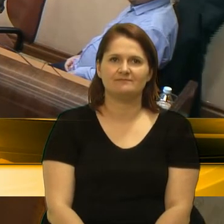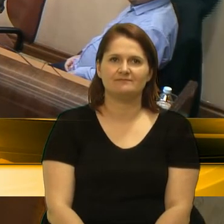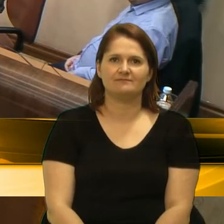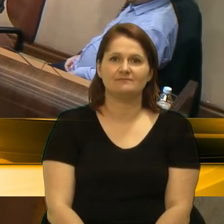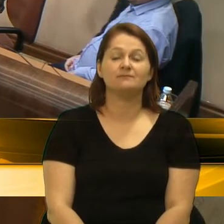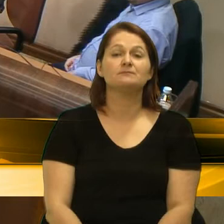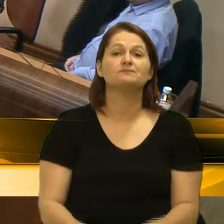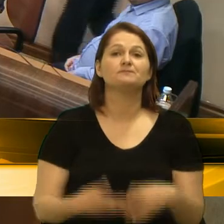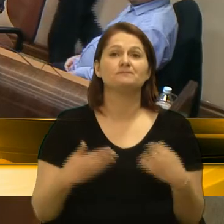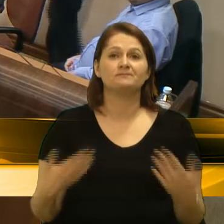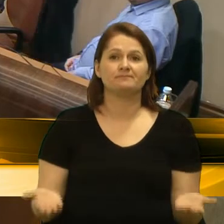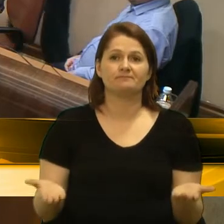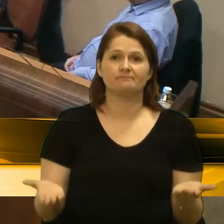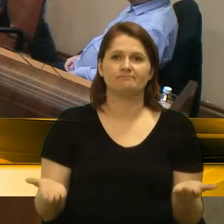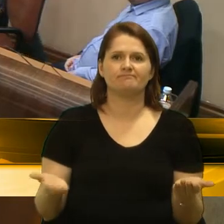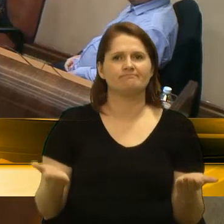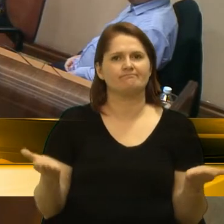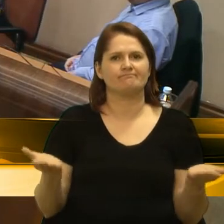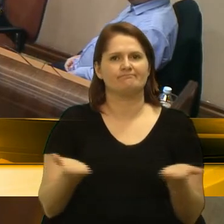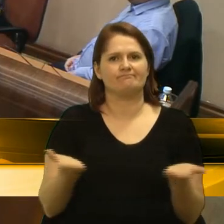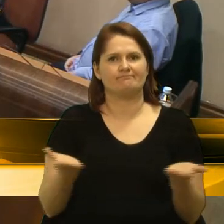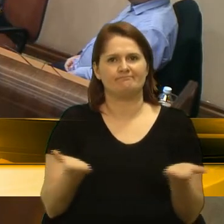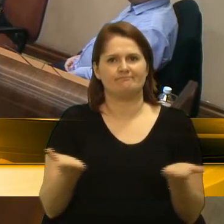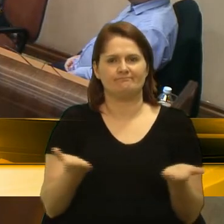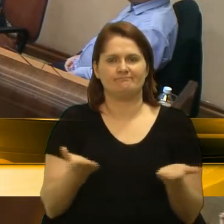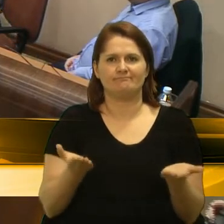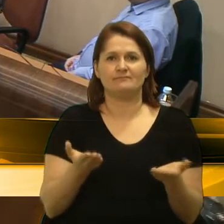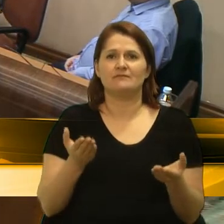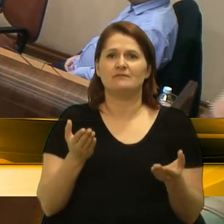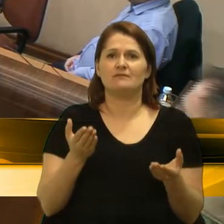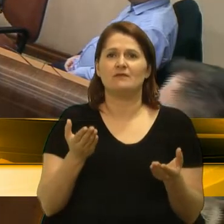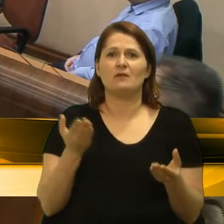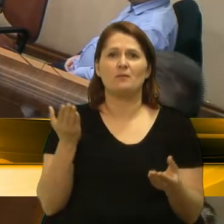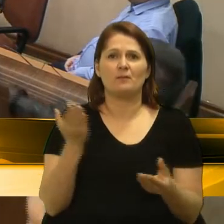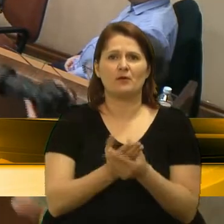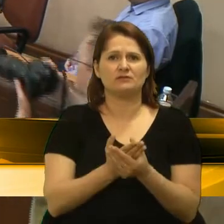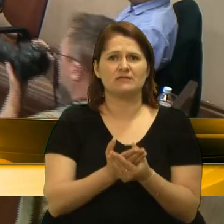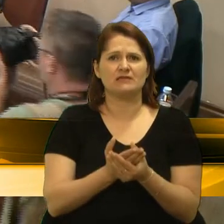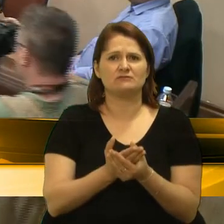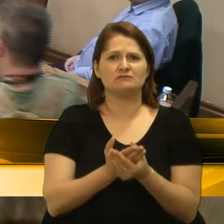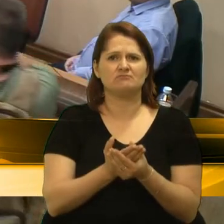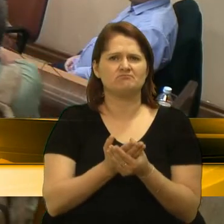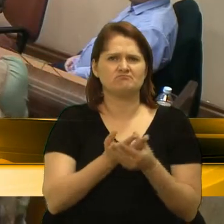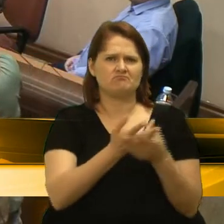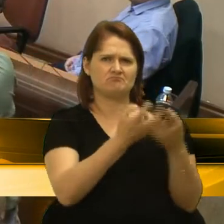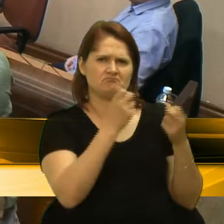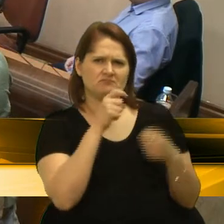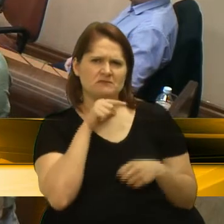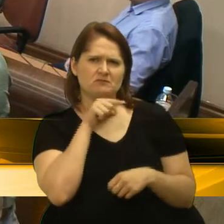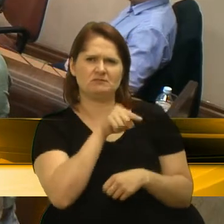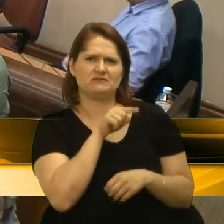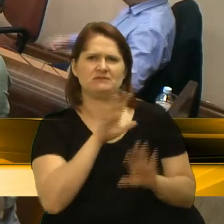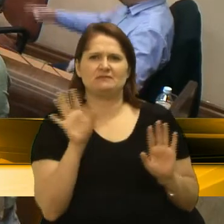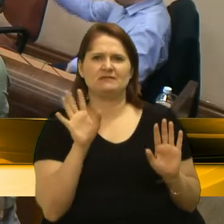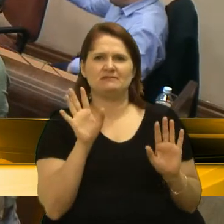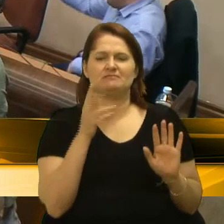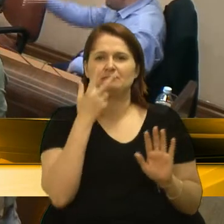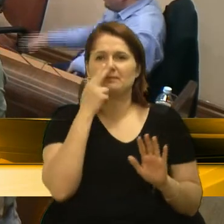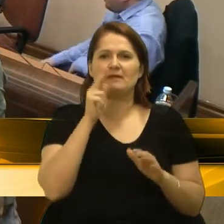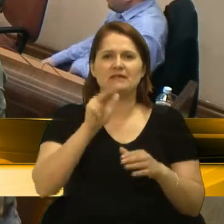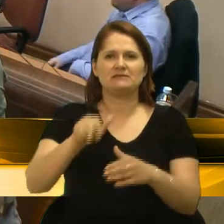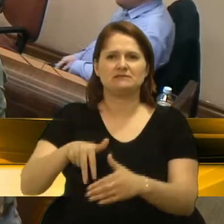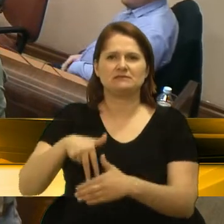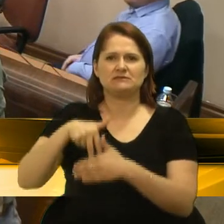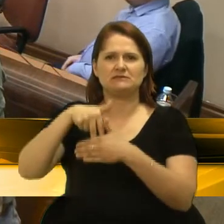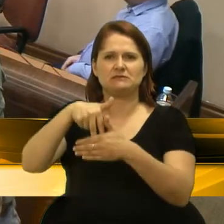Neste caso, hoje, o processo passou despercebido. Esta tribuna funcionou como um encaminhamento